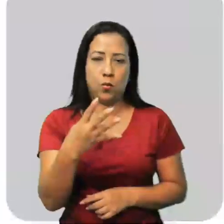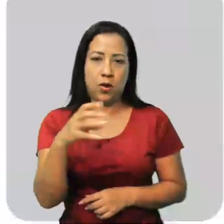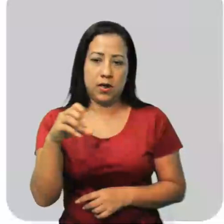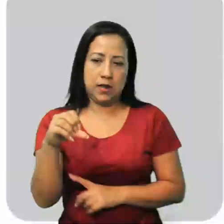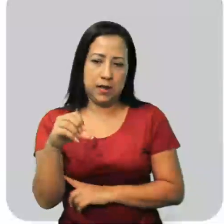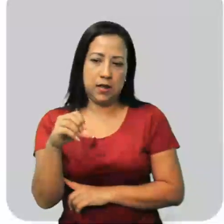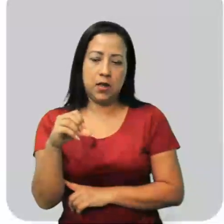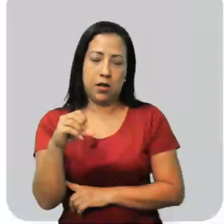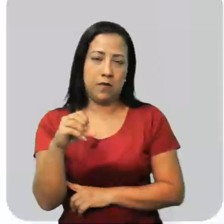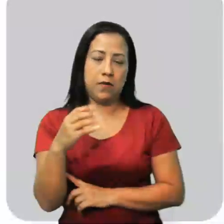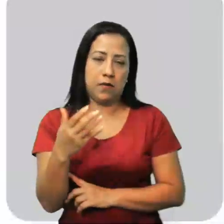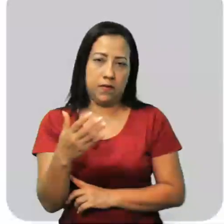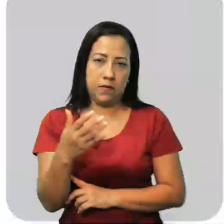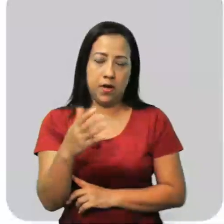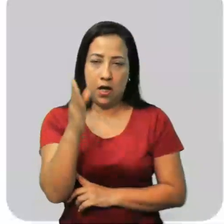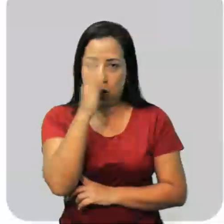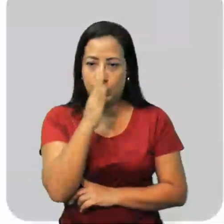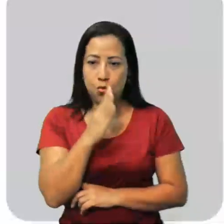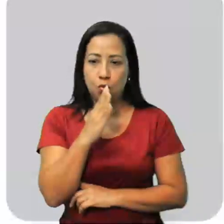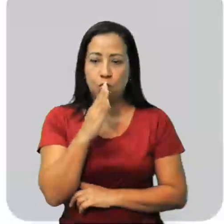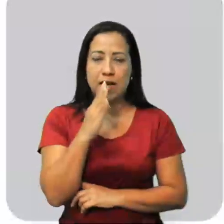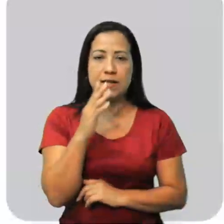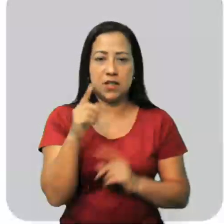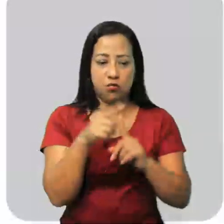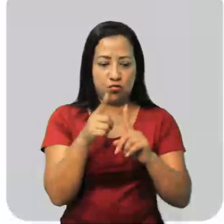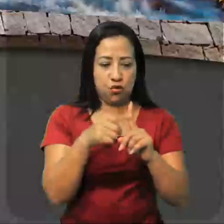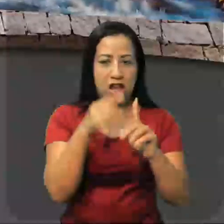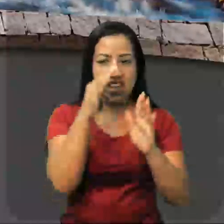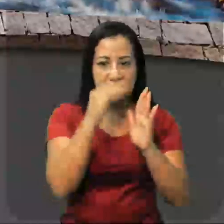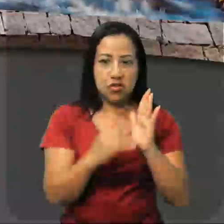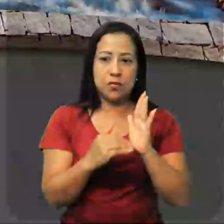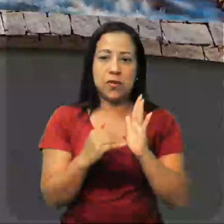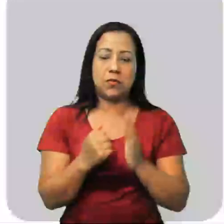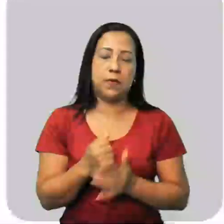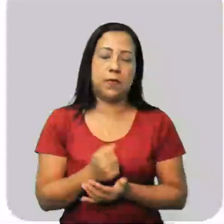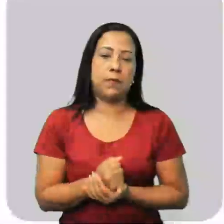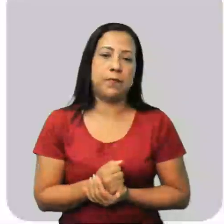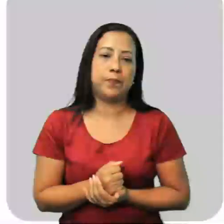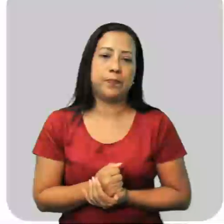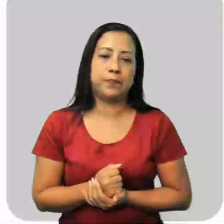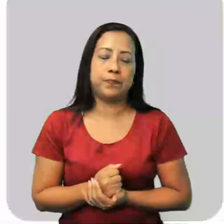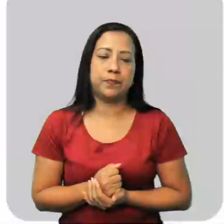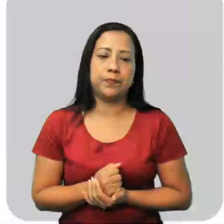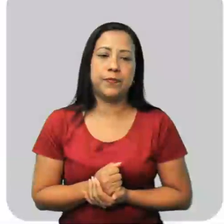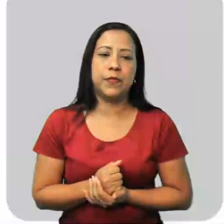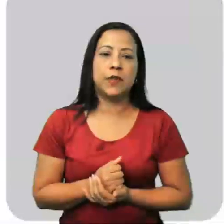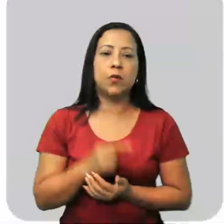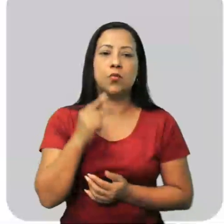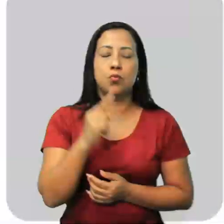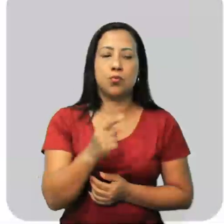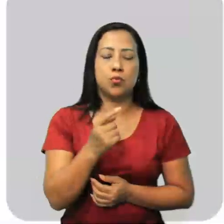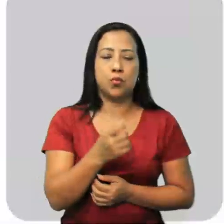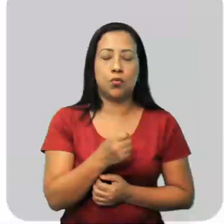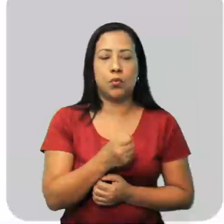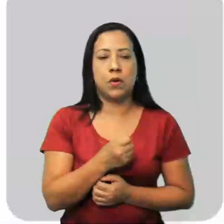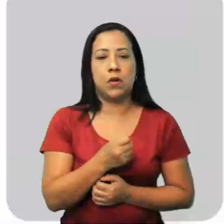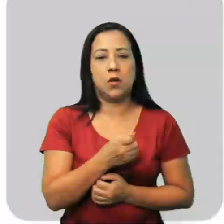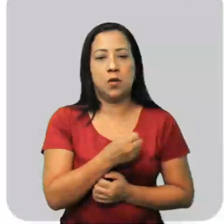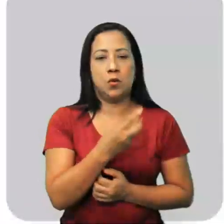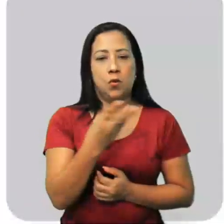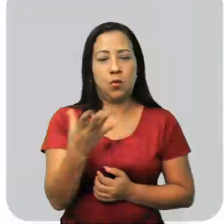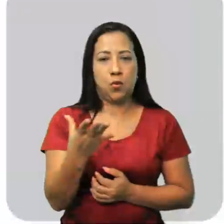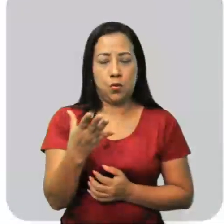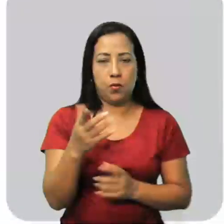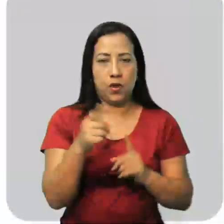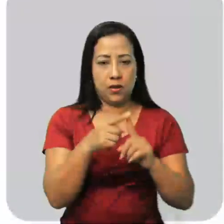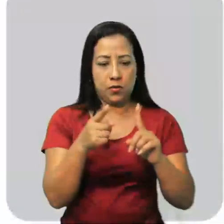Brasil. Se a taxa de fecundidade, fica na telinha aí comigo, tá? Se a taxa de fecundidade é acima de 2 filhos